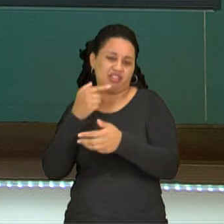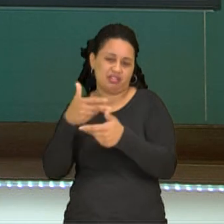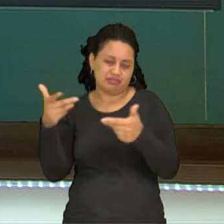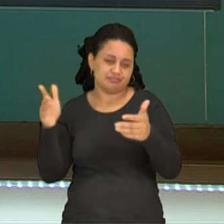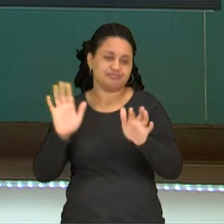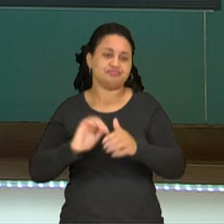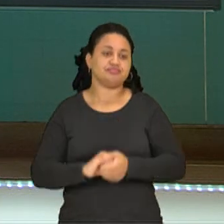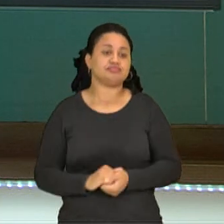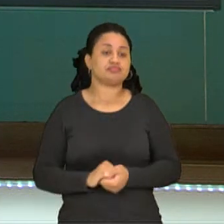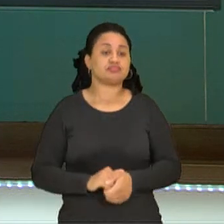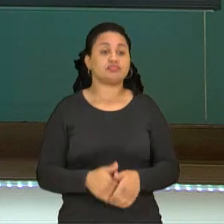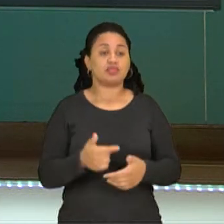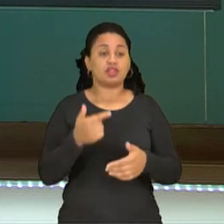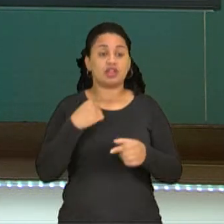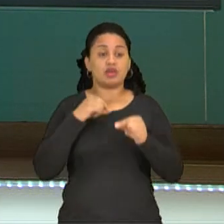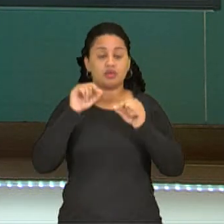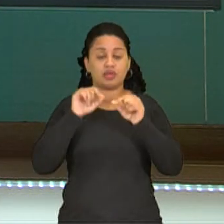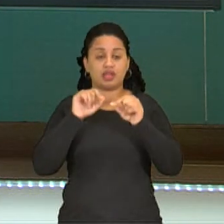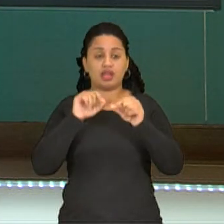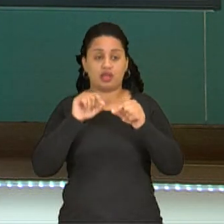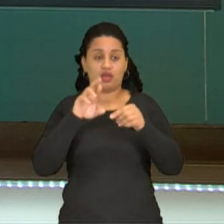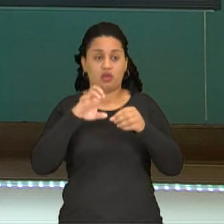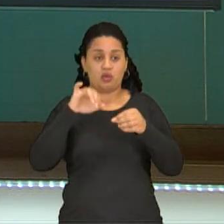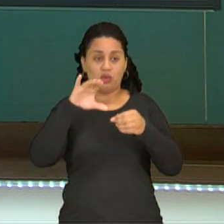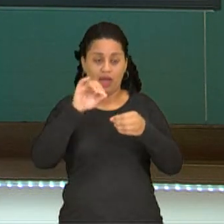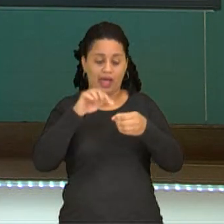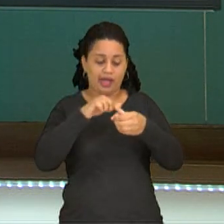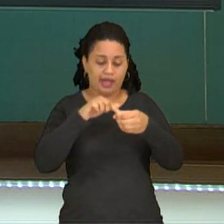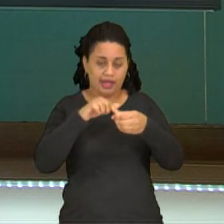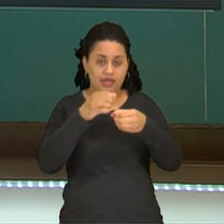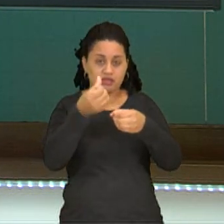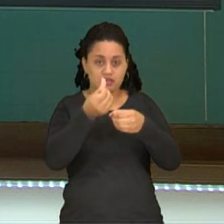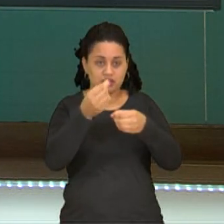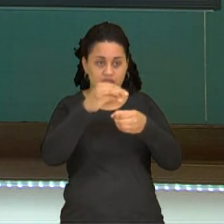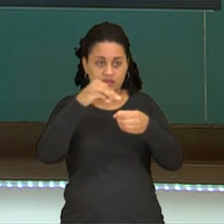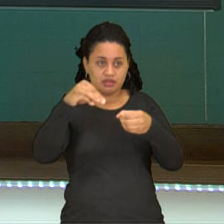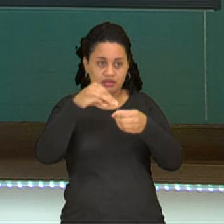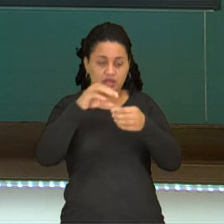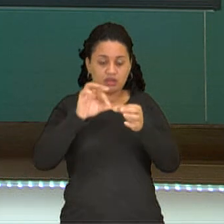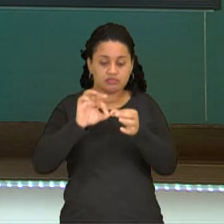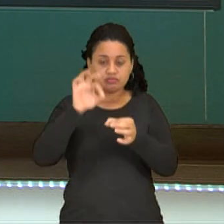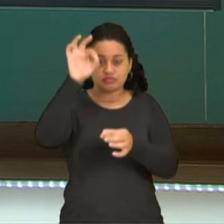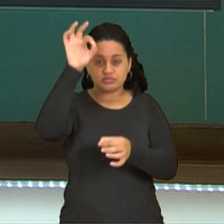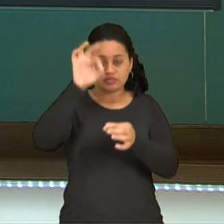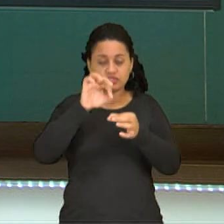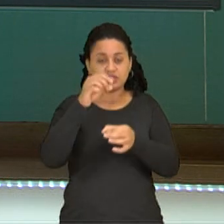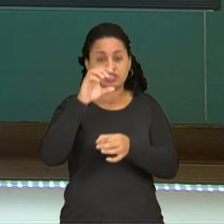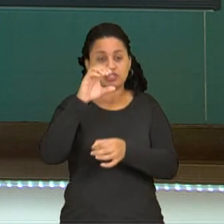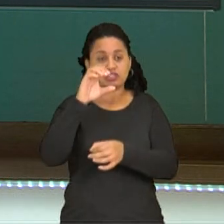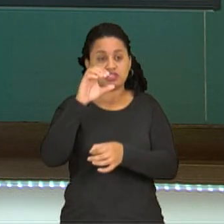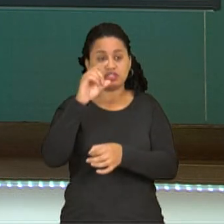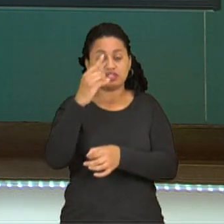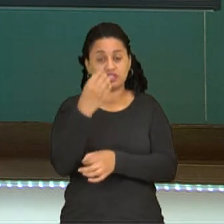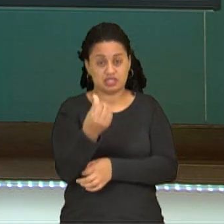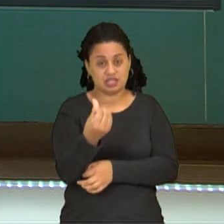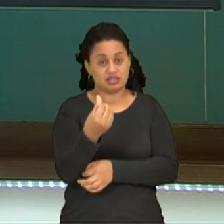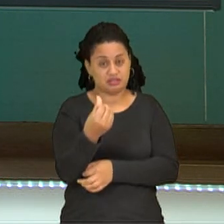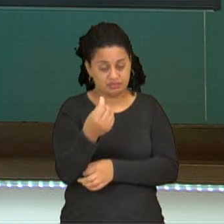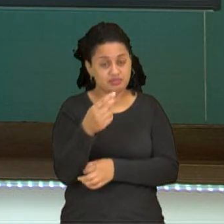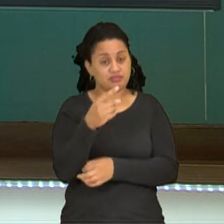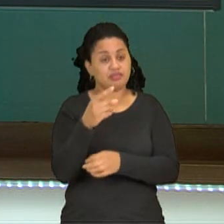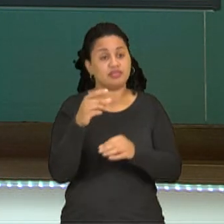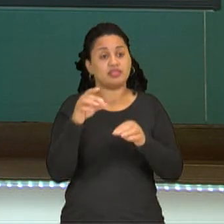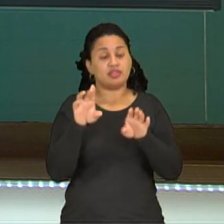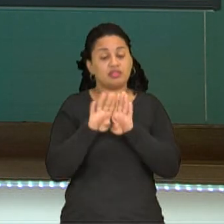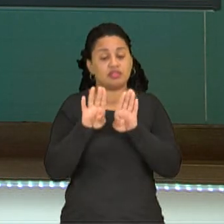vale 6 milímetros. O comprimento da caneta é 16 centímetros. Ou seja, isso daí vai